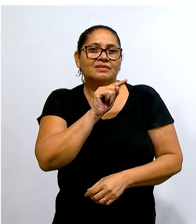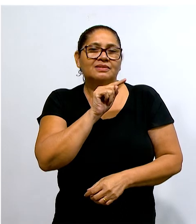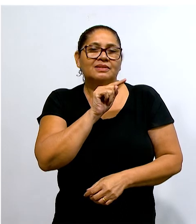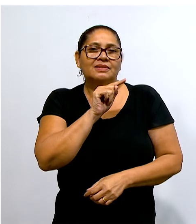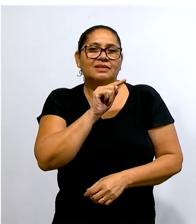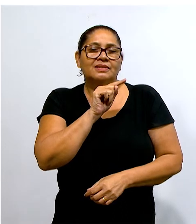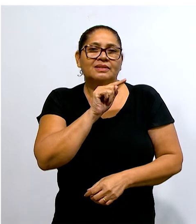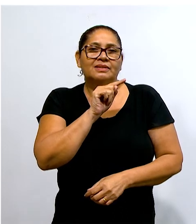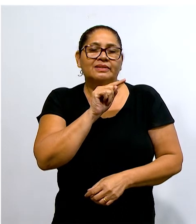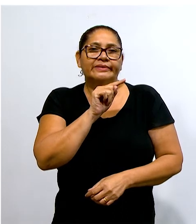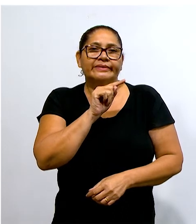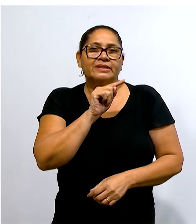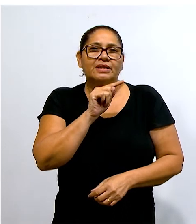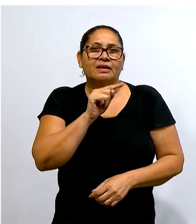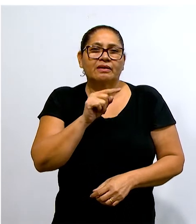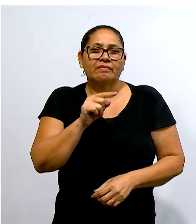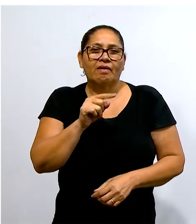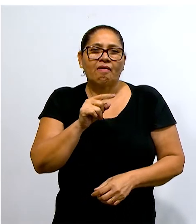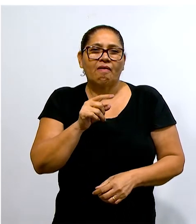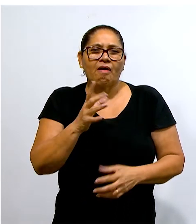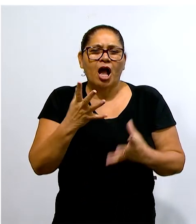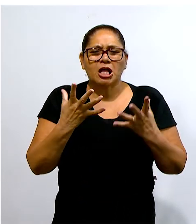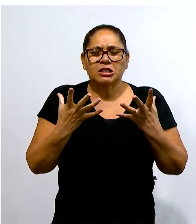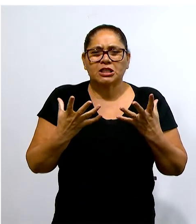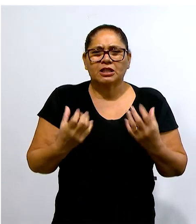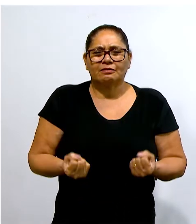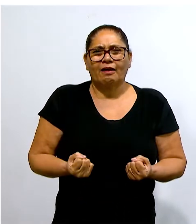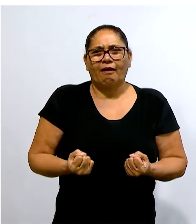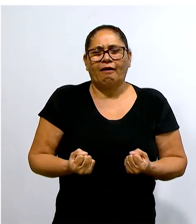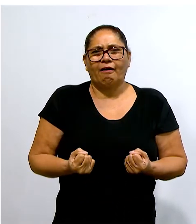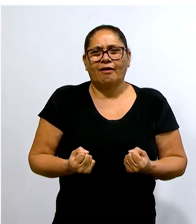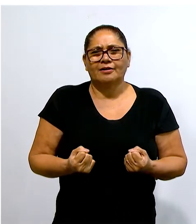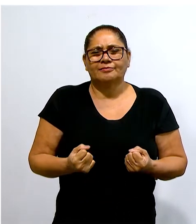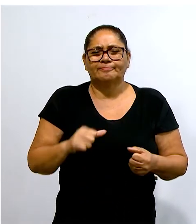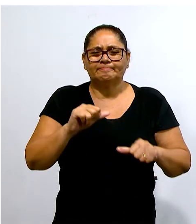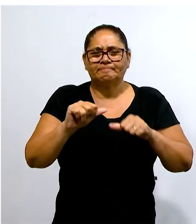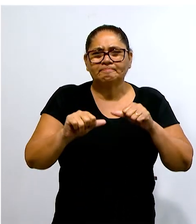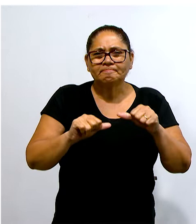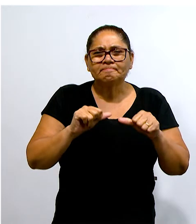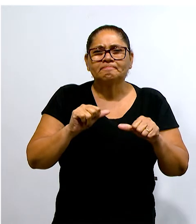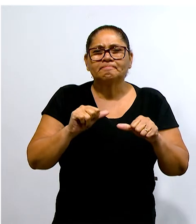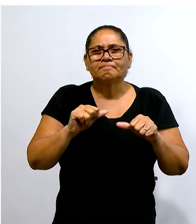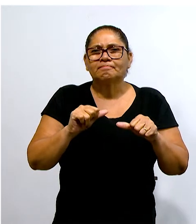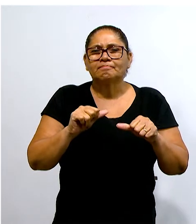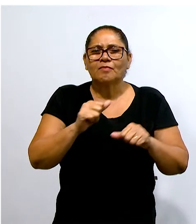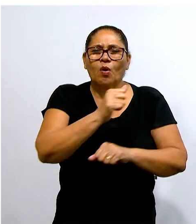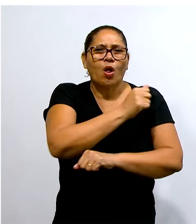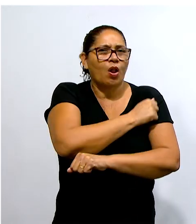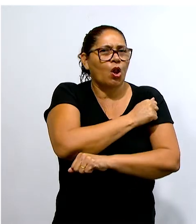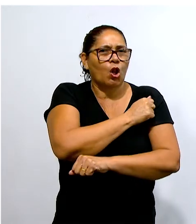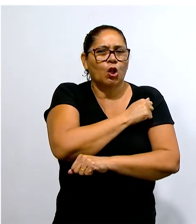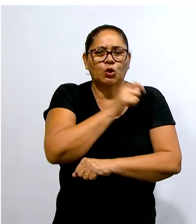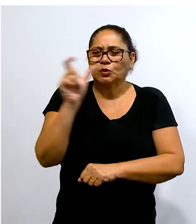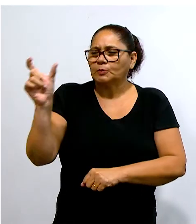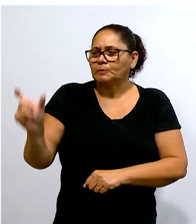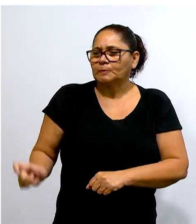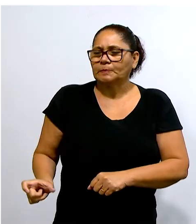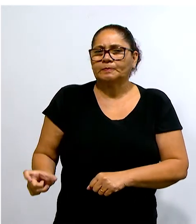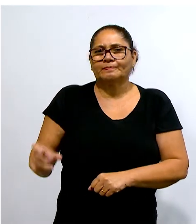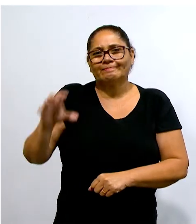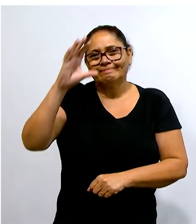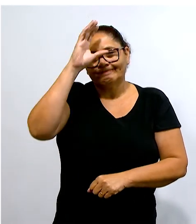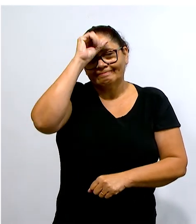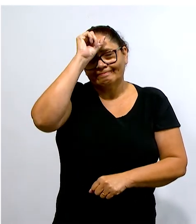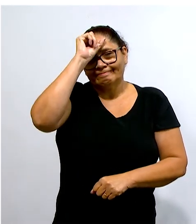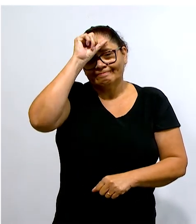os que irão receber essa nota, receber essa avaliação. O aluno não é só o sujeito que aprende. A